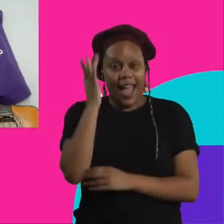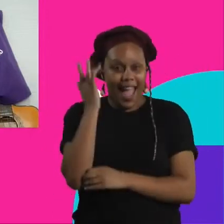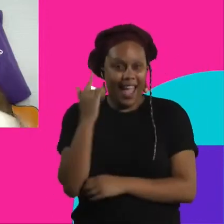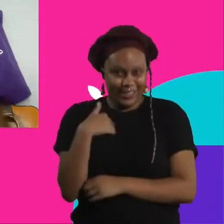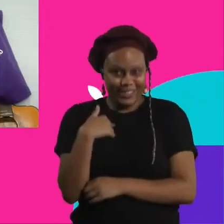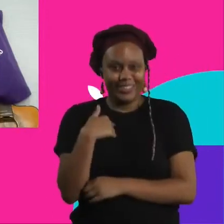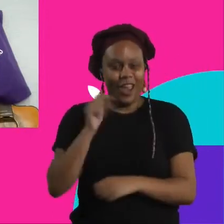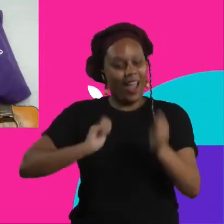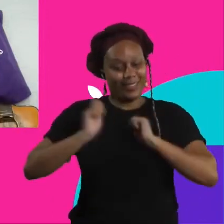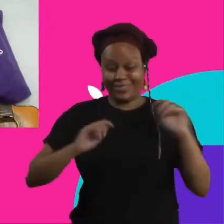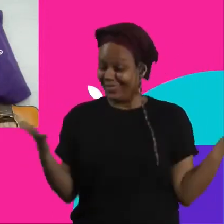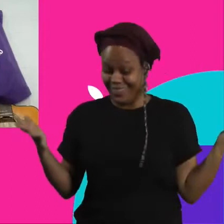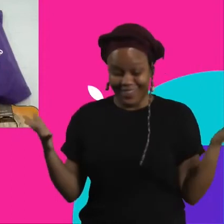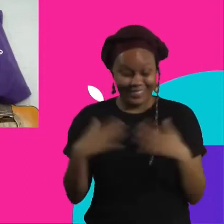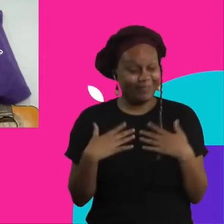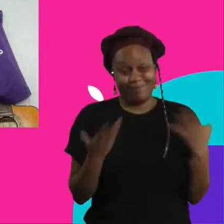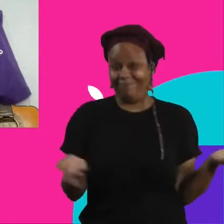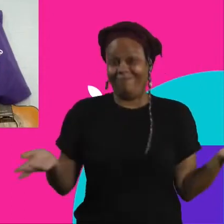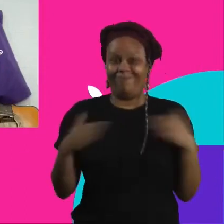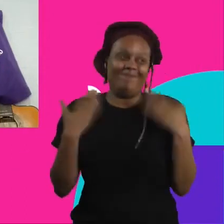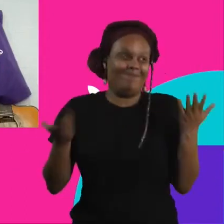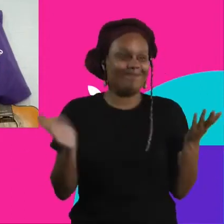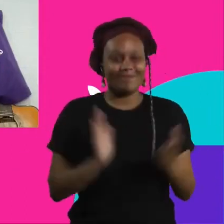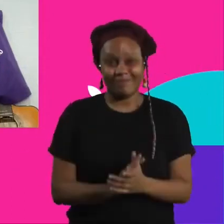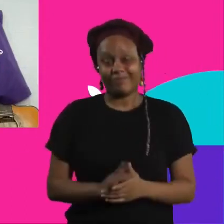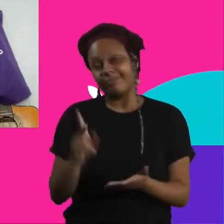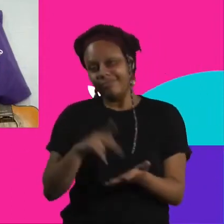Não tem como a gente não se exaltar com esse assunto, com essa pergunta,